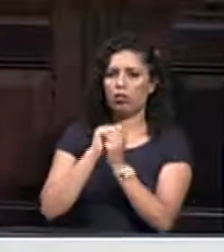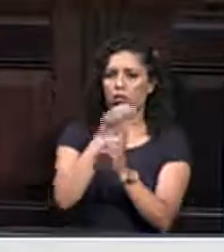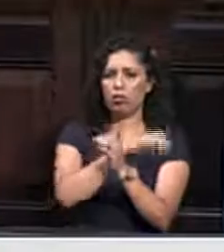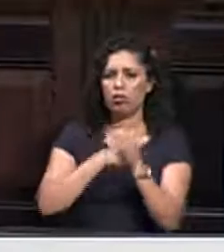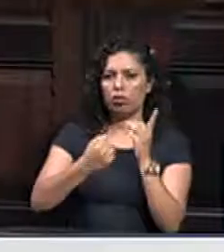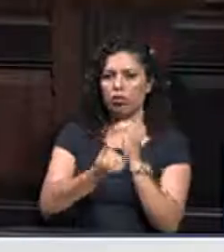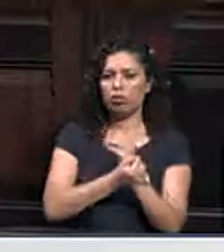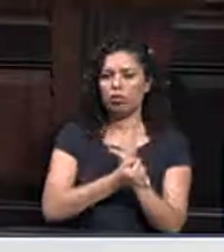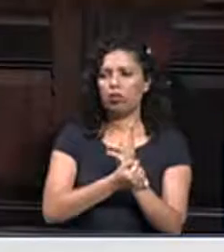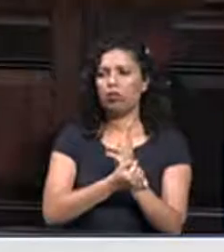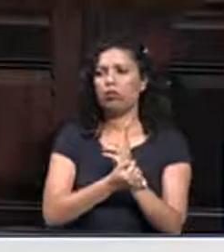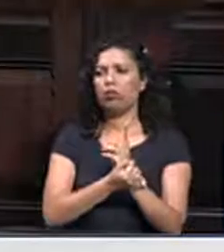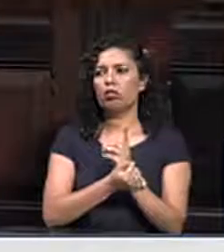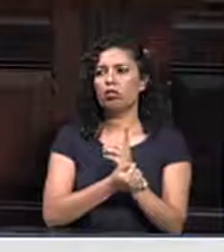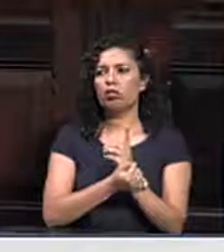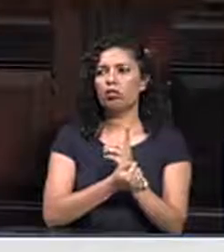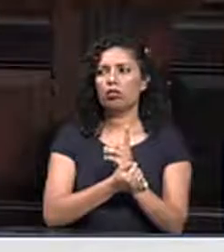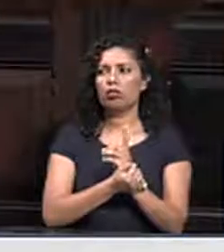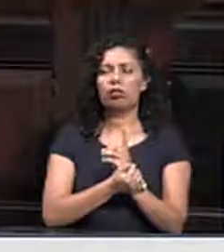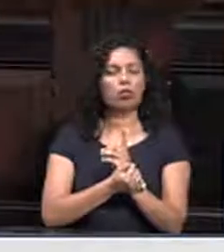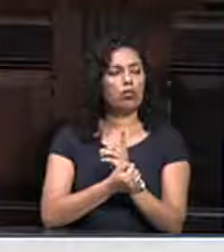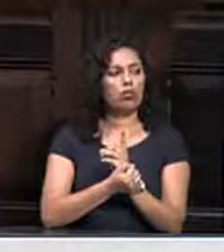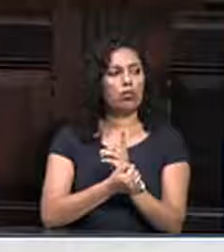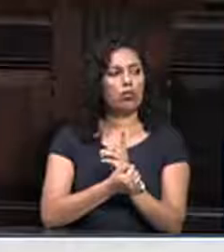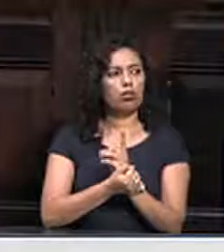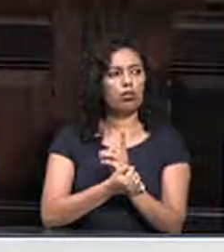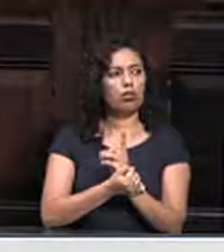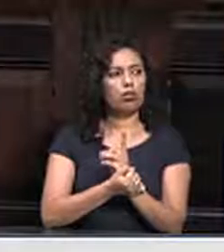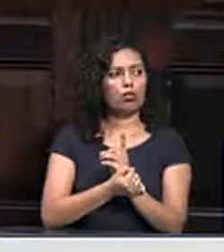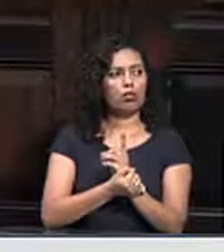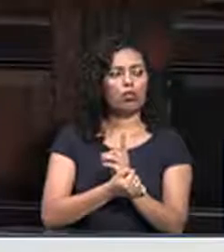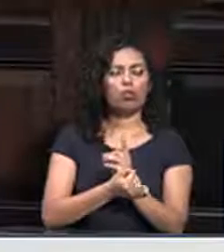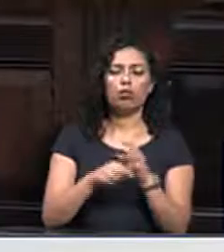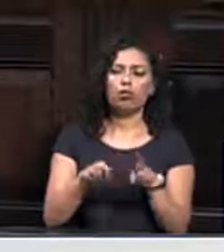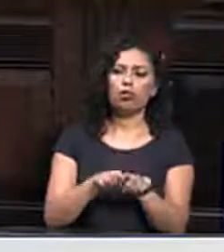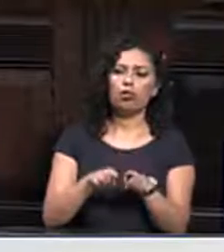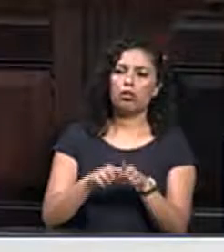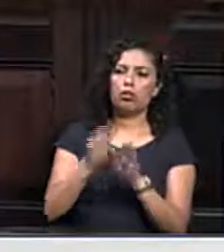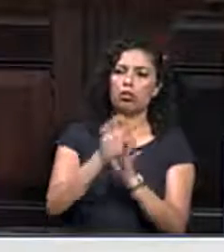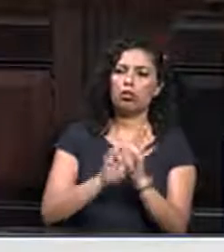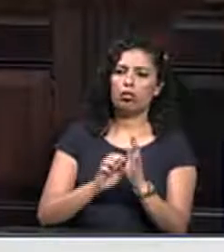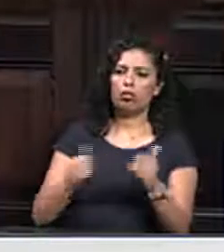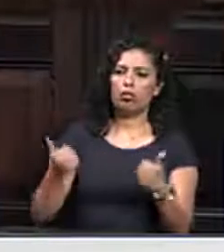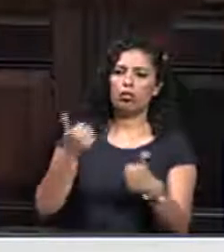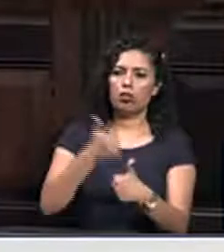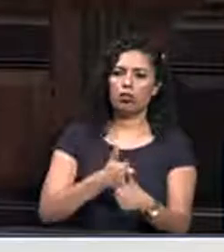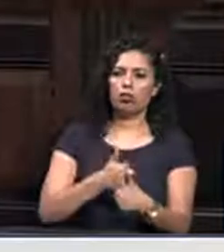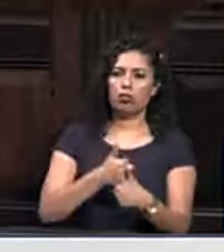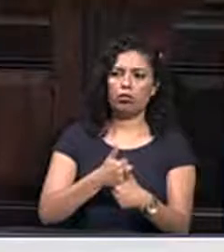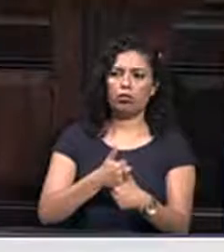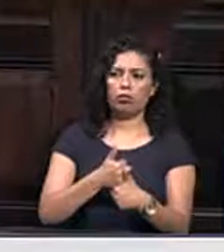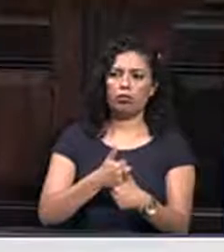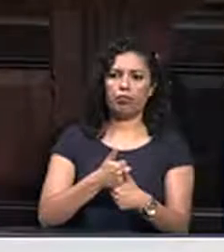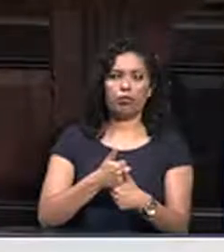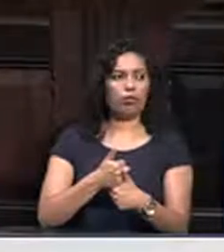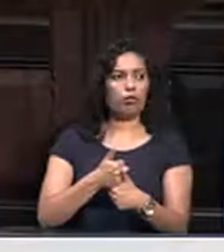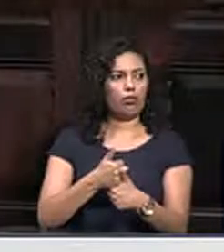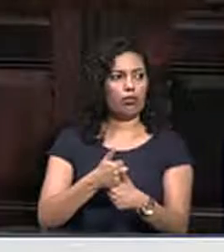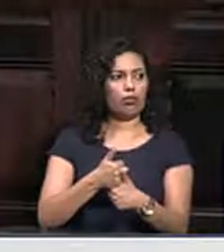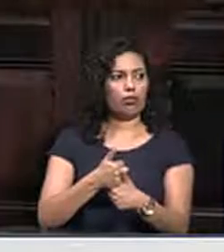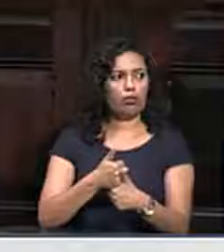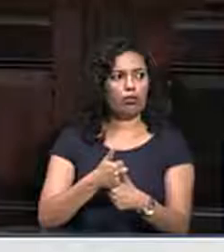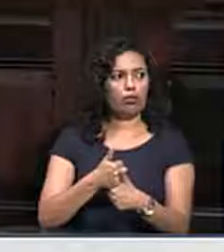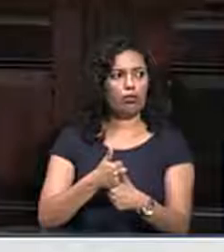apreciação final exatamente do substitutivo e aí a gente ter uma posição